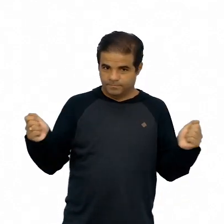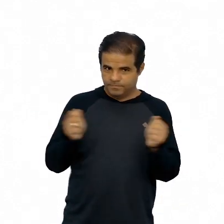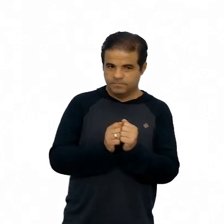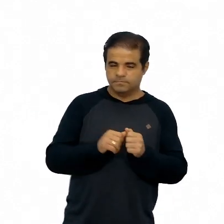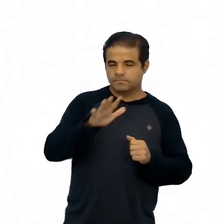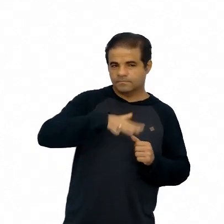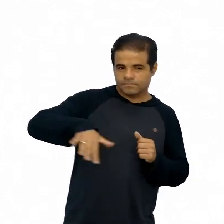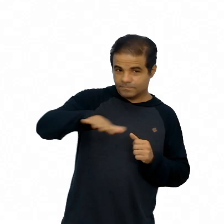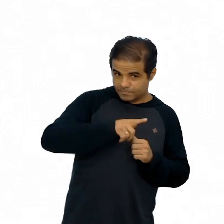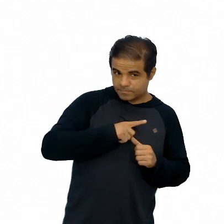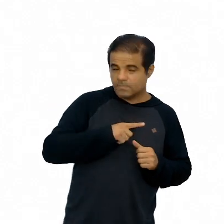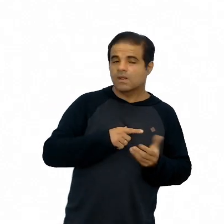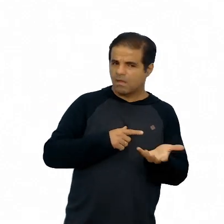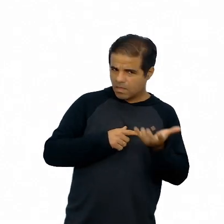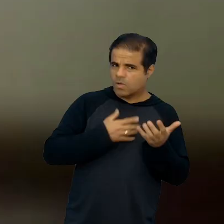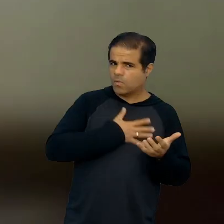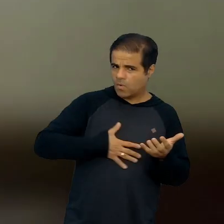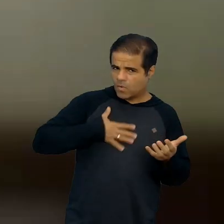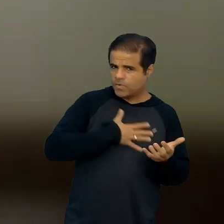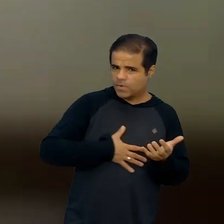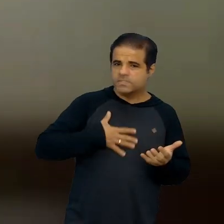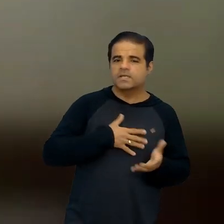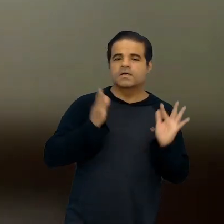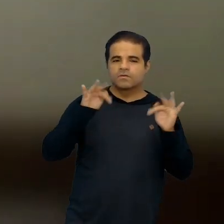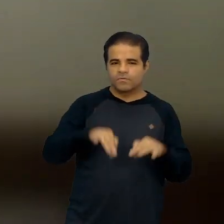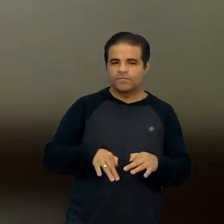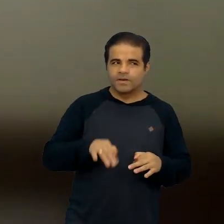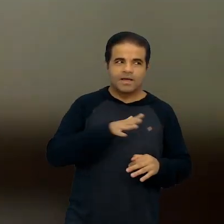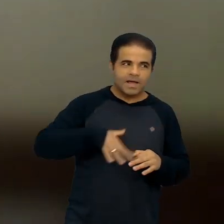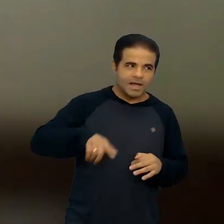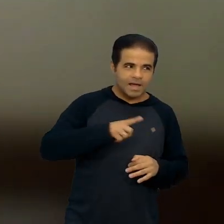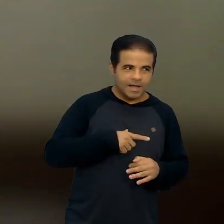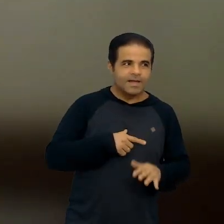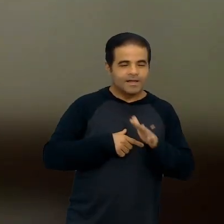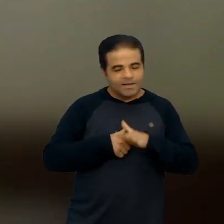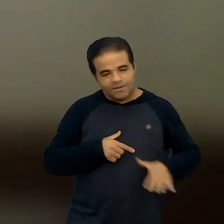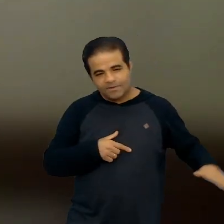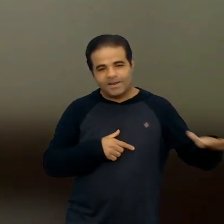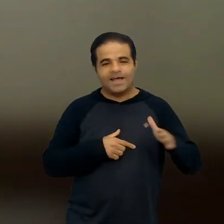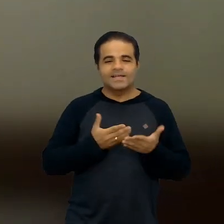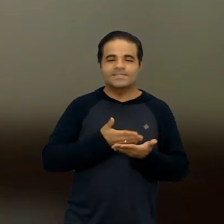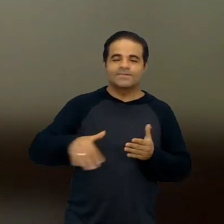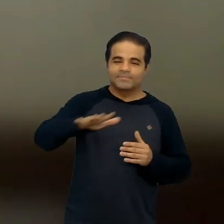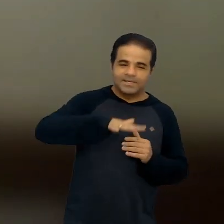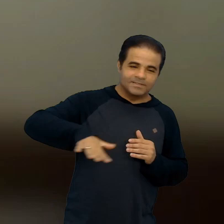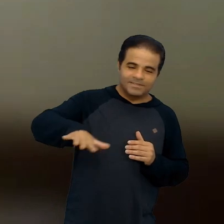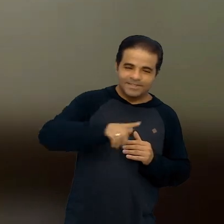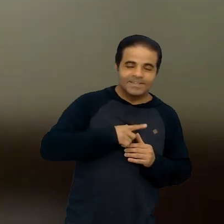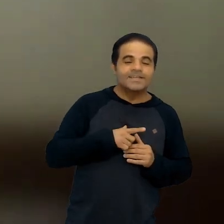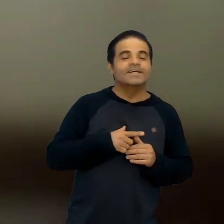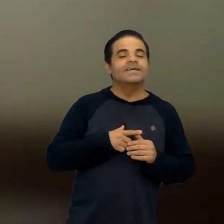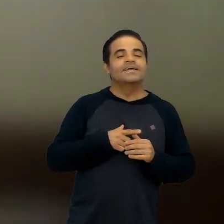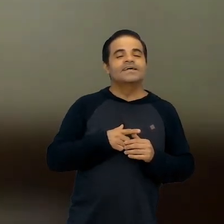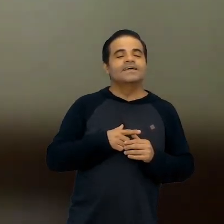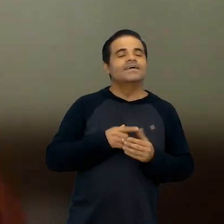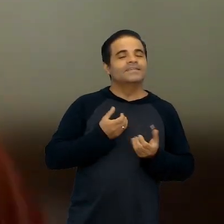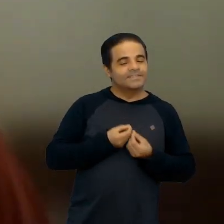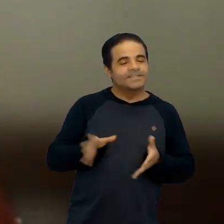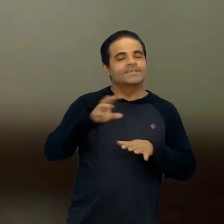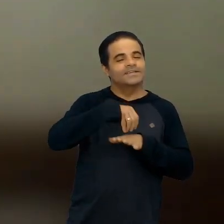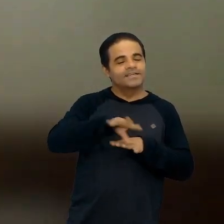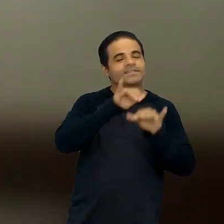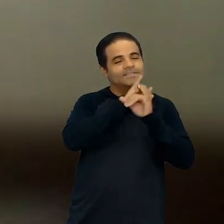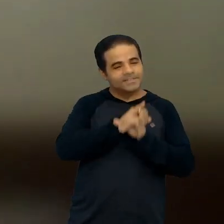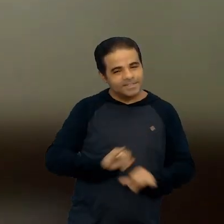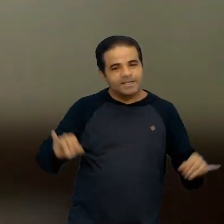vocês. Nós gostaríamos que, no final, nós conseguíssemos sempre dar o melhor possível para os nossos alunos. E aí eu deixo um recado